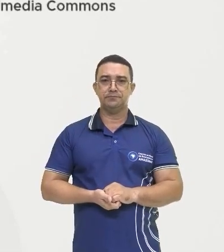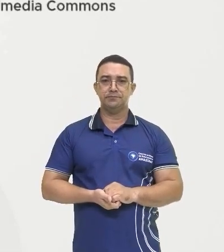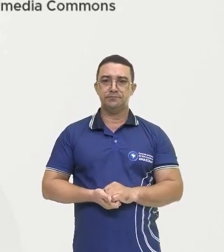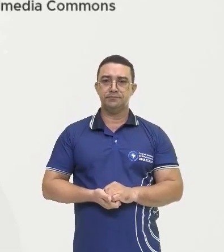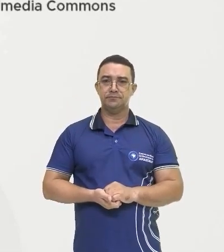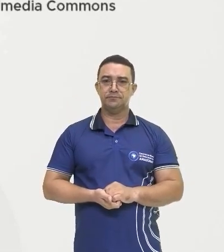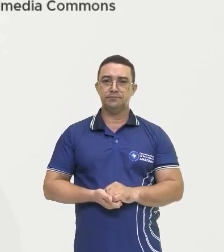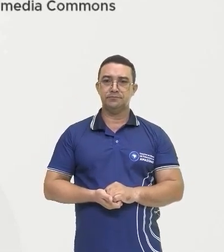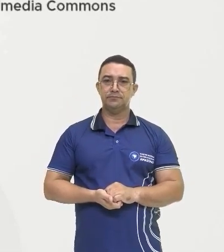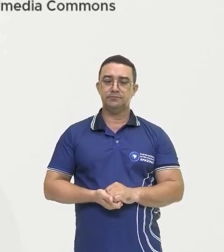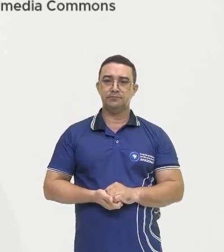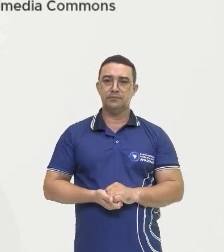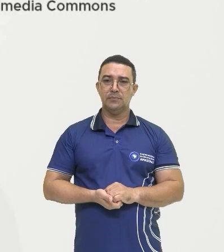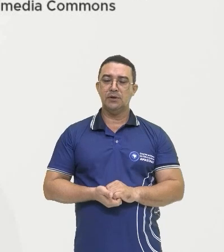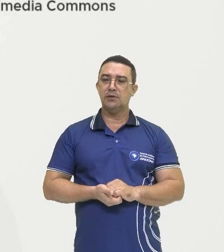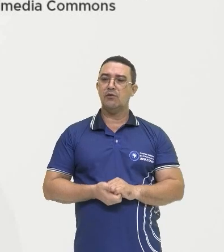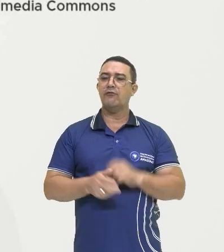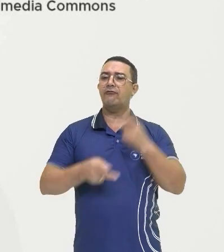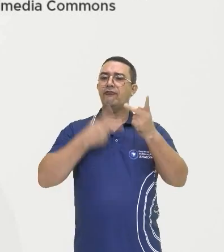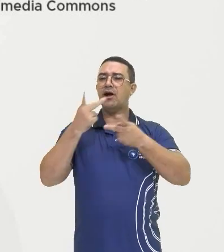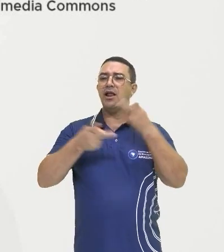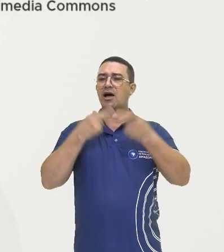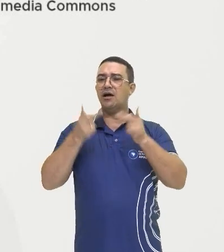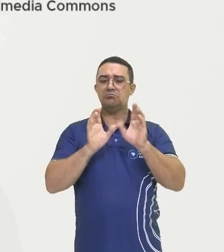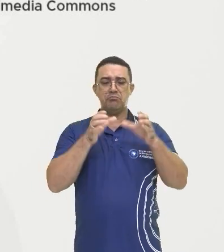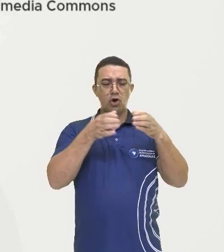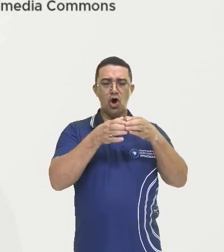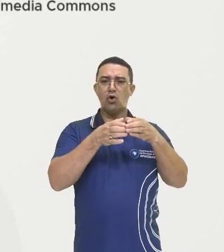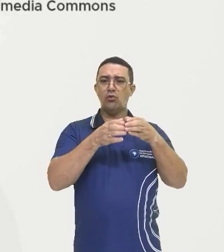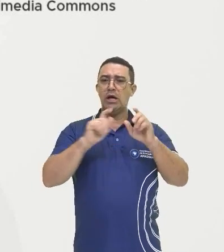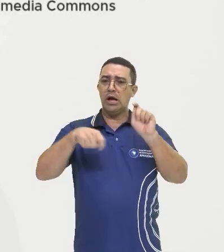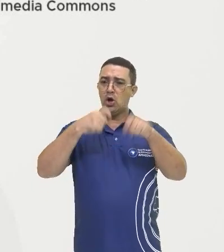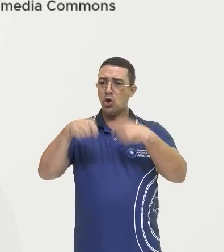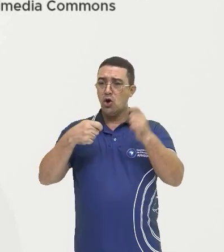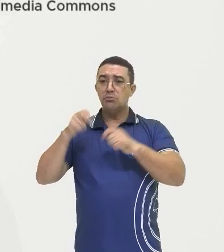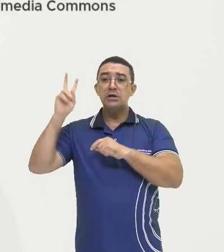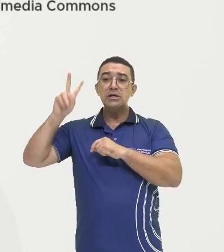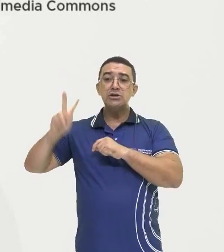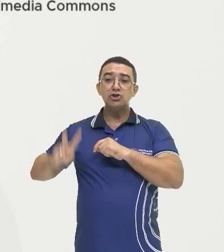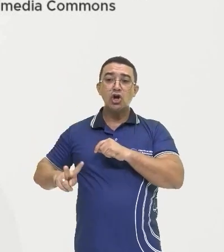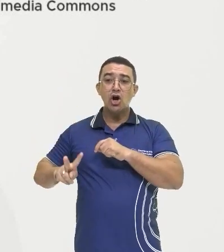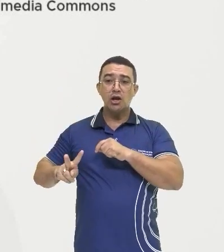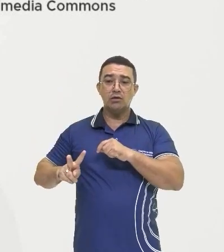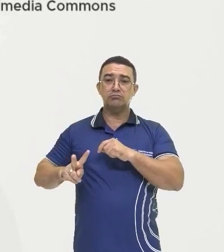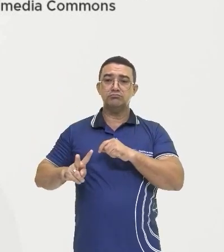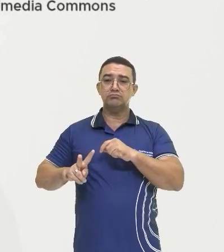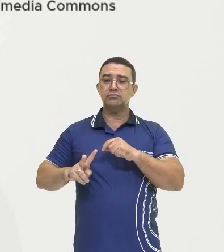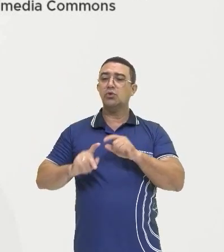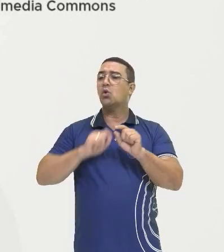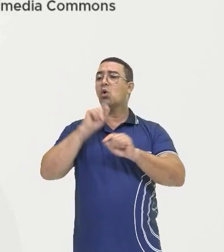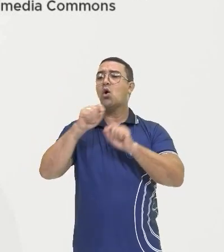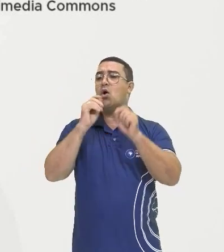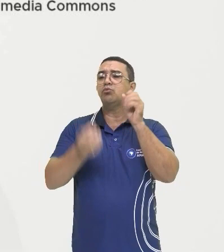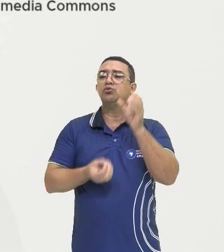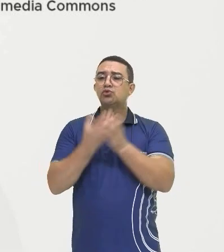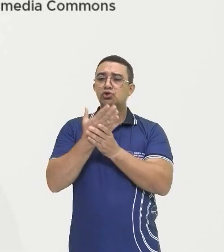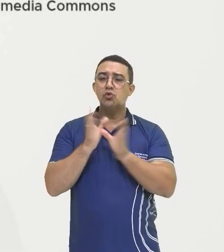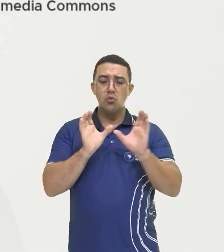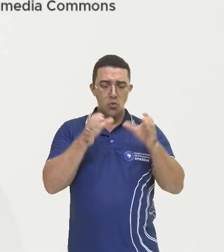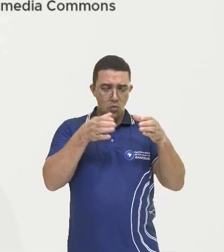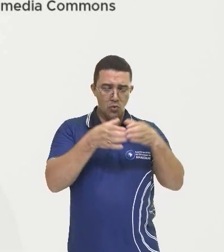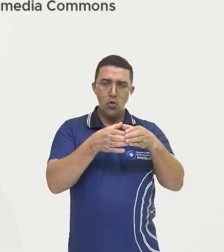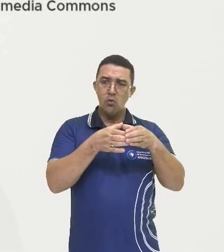falar de blocos econômicos sem falar da história da União Europeia. Não tem como contar a história dos blocos econômicos sem